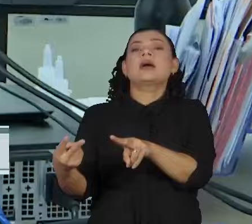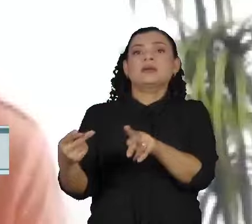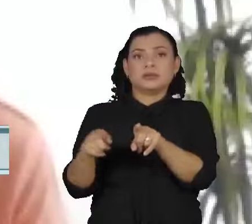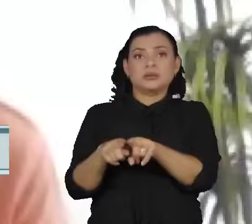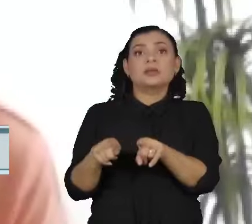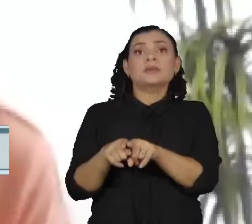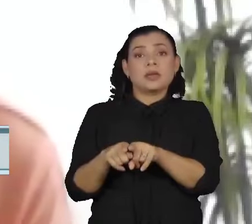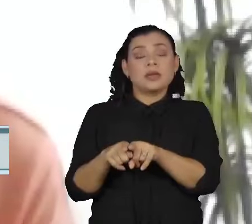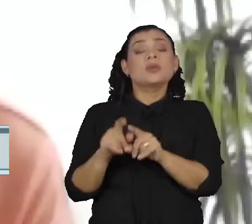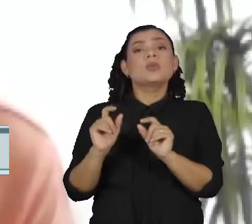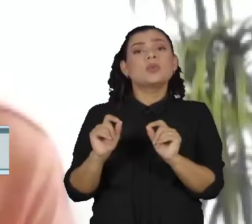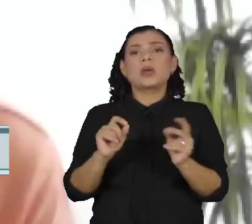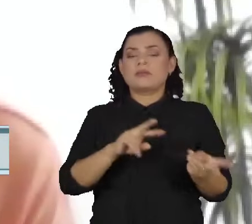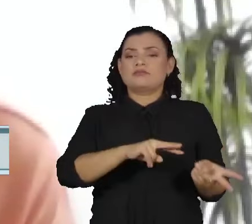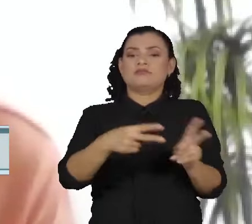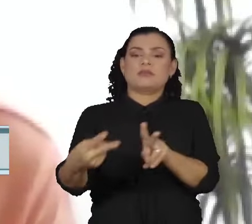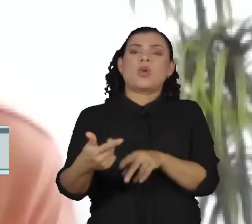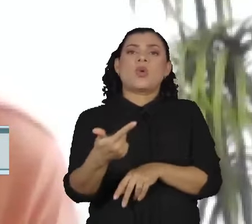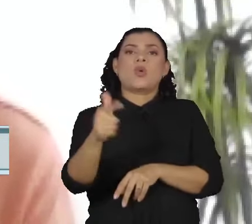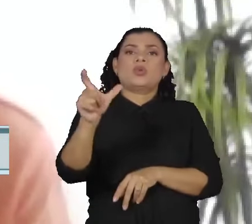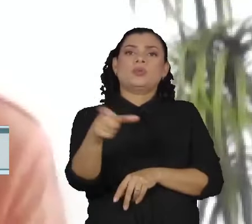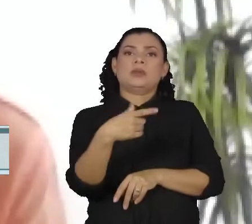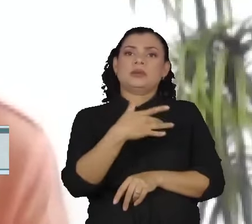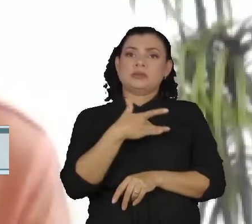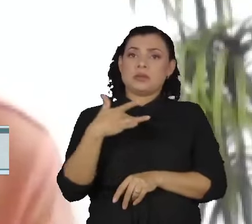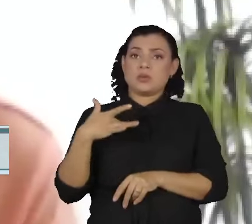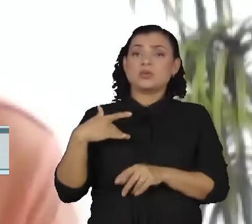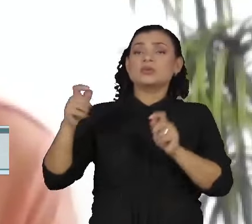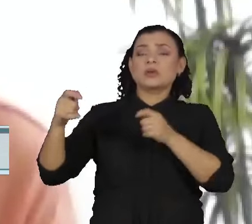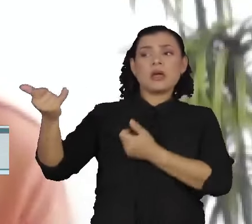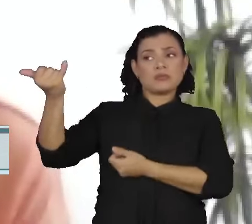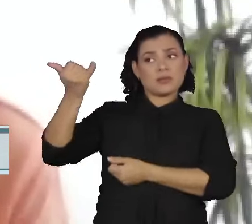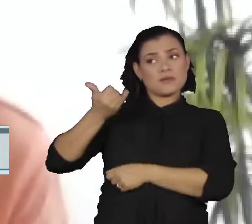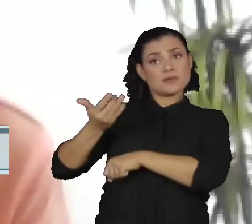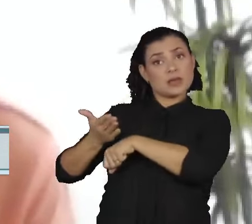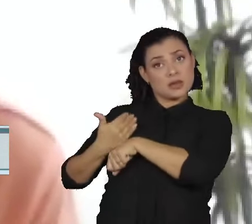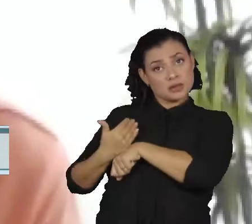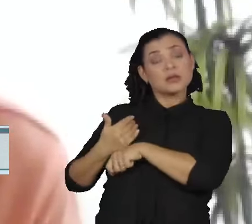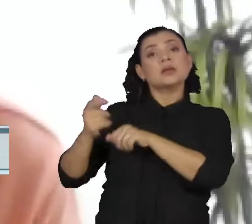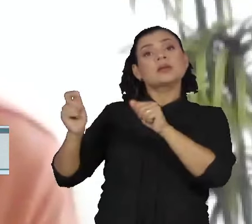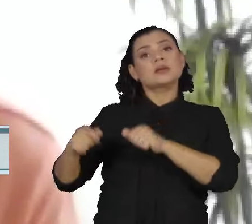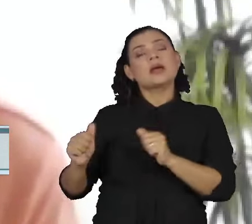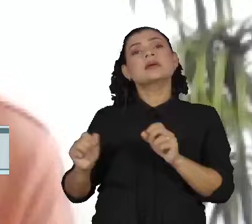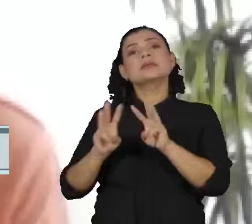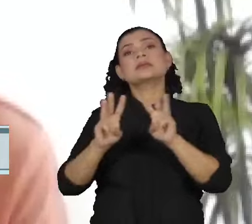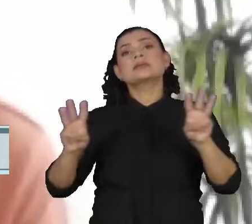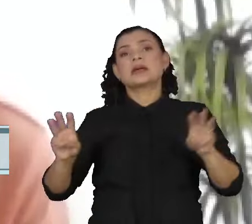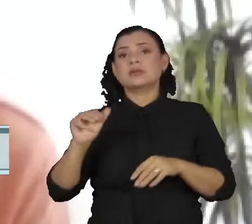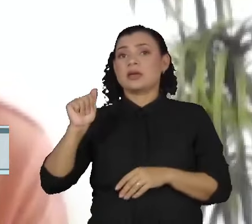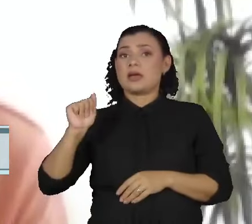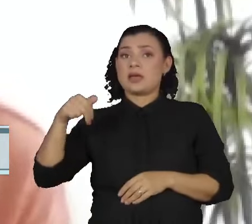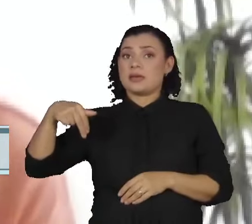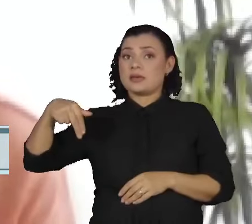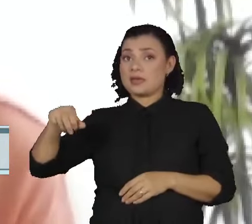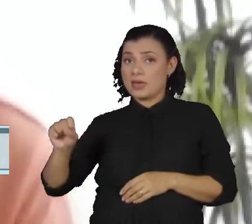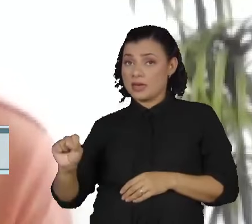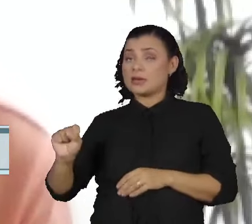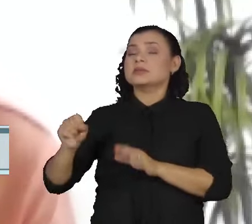opção. Se ele recebeu o comunicado da rescisão, é possível que ele avalie junto ao site da ANS, no guia